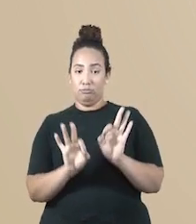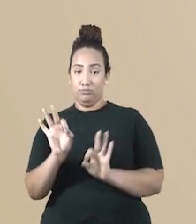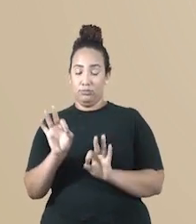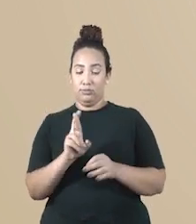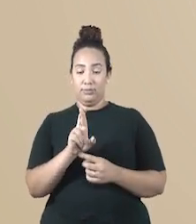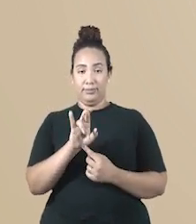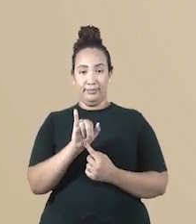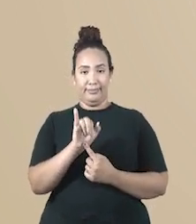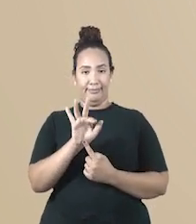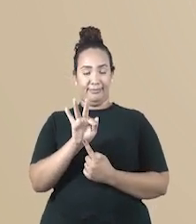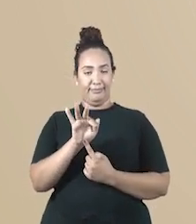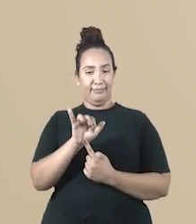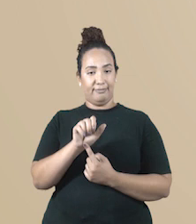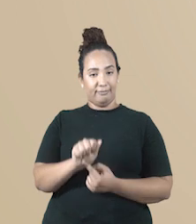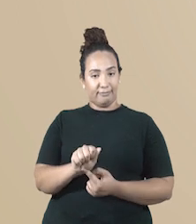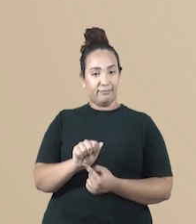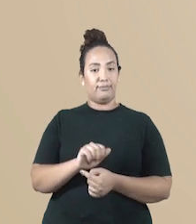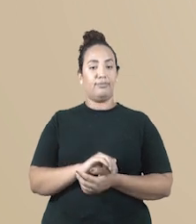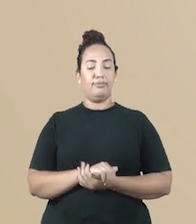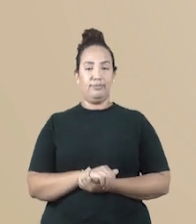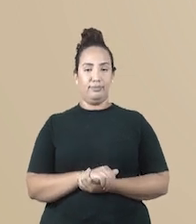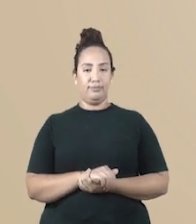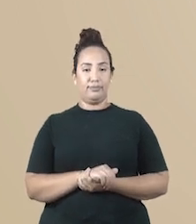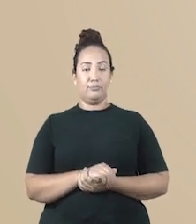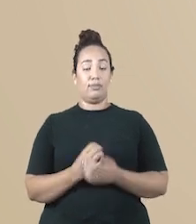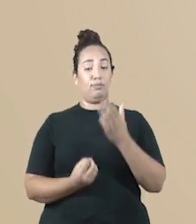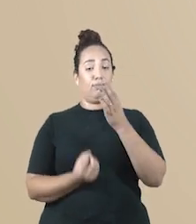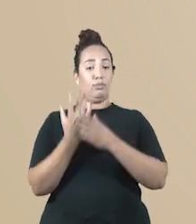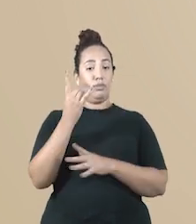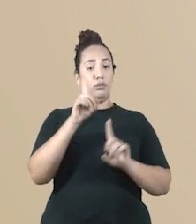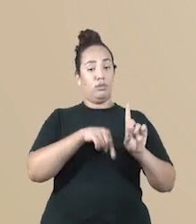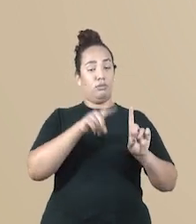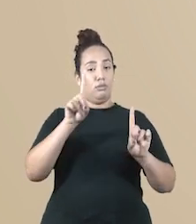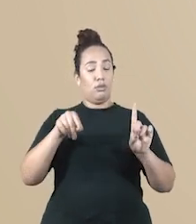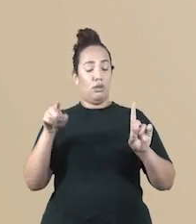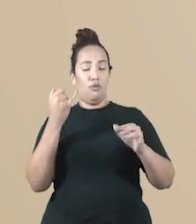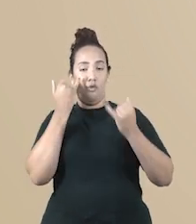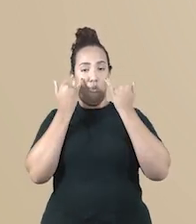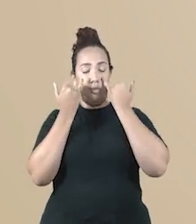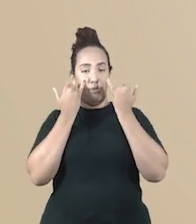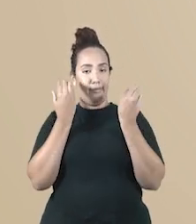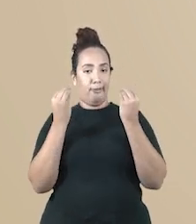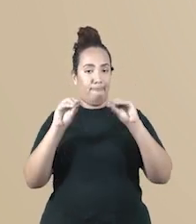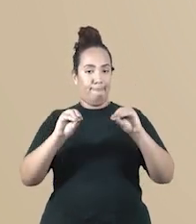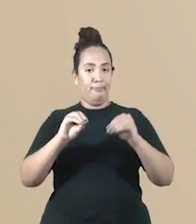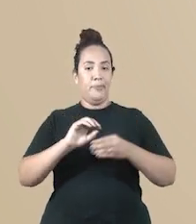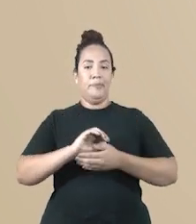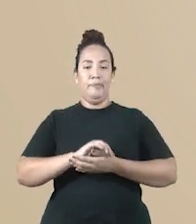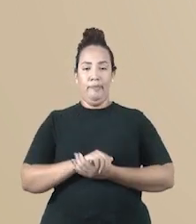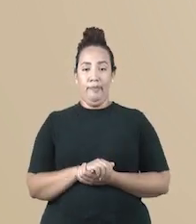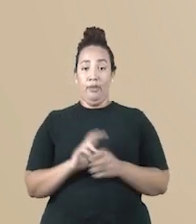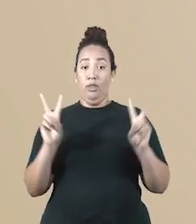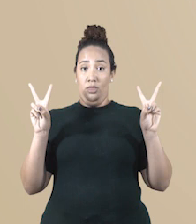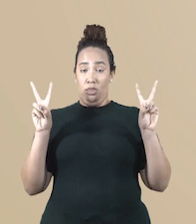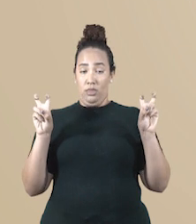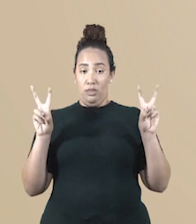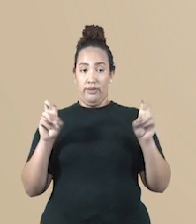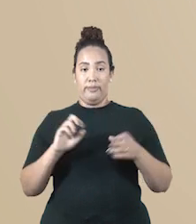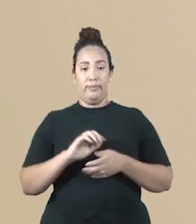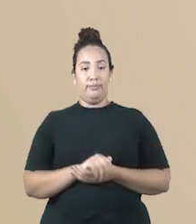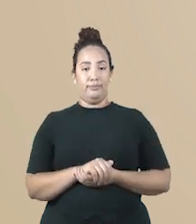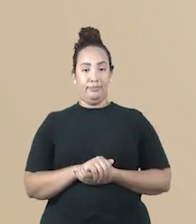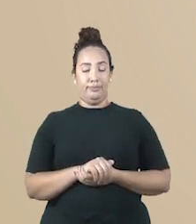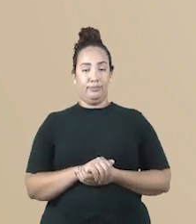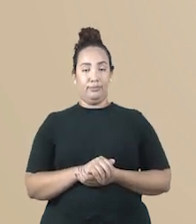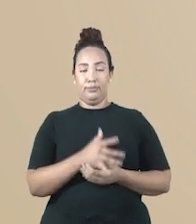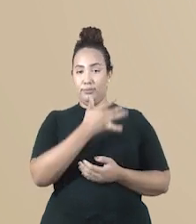organizaram uma rifa e resolveram colocar um gráfico as seguintes informações. O título do gráfico